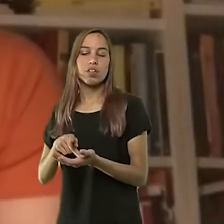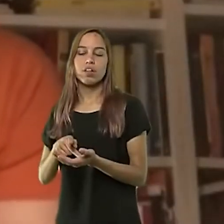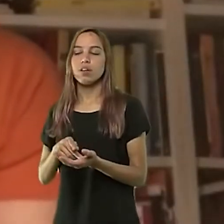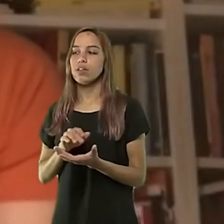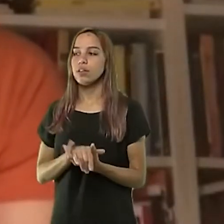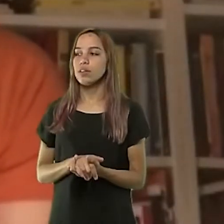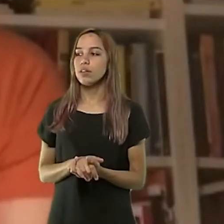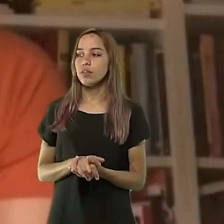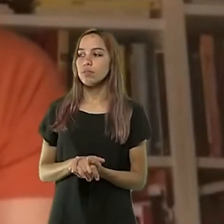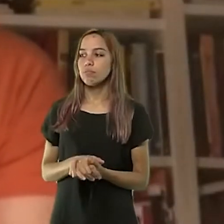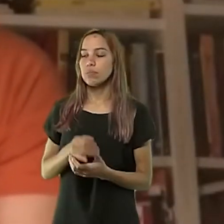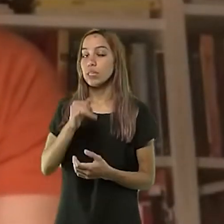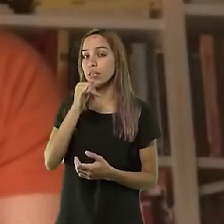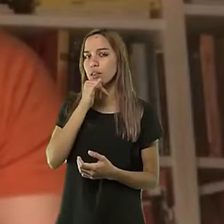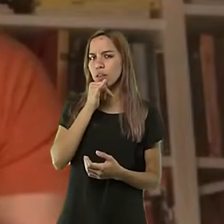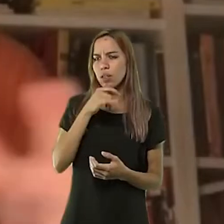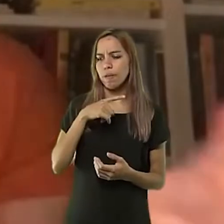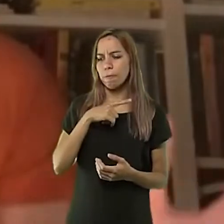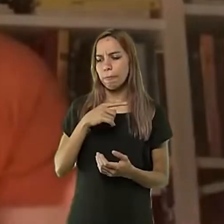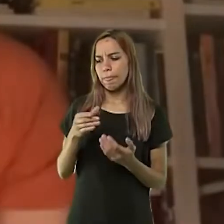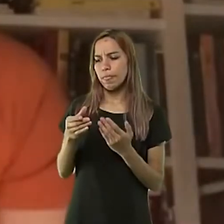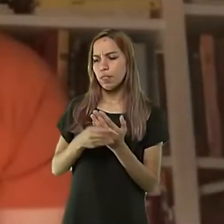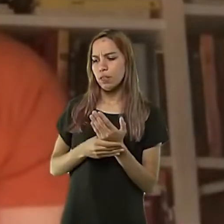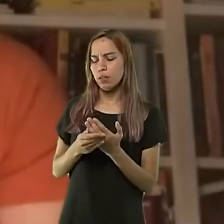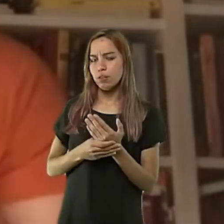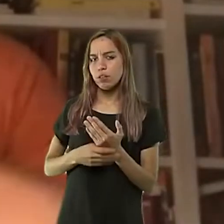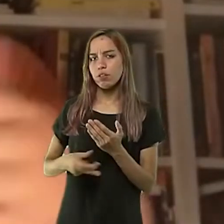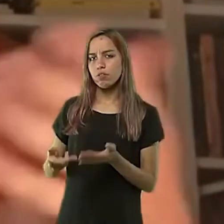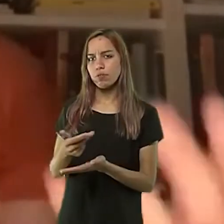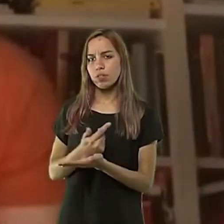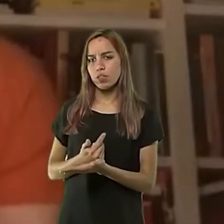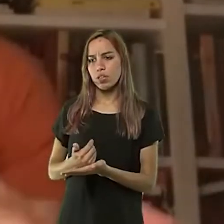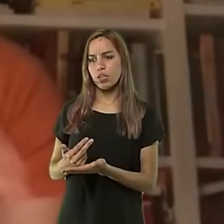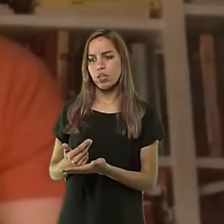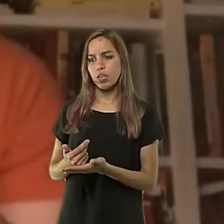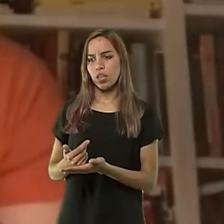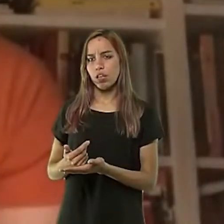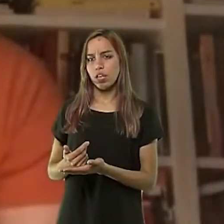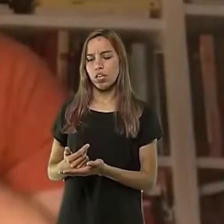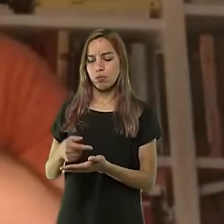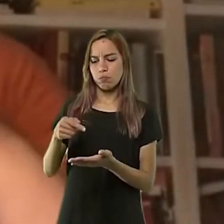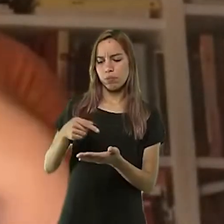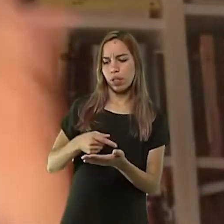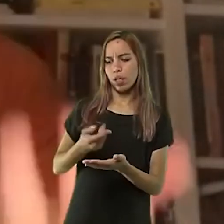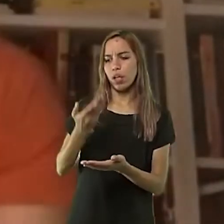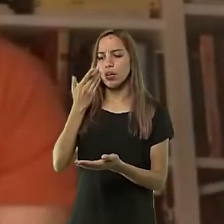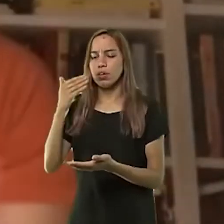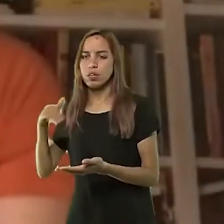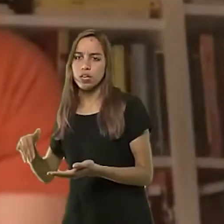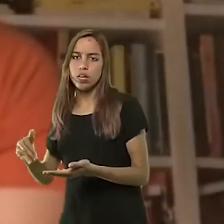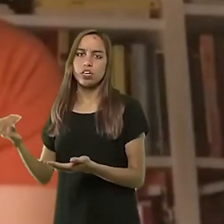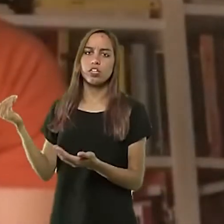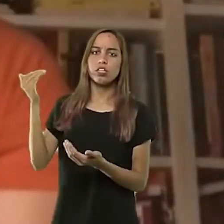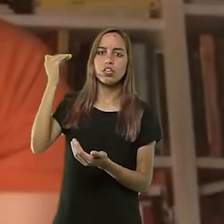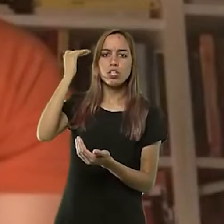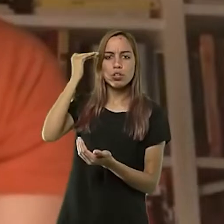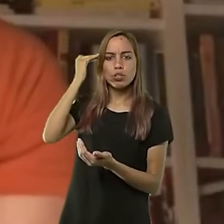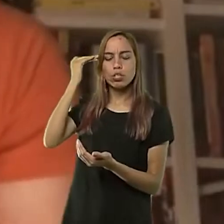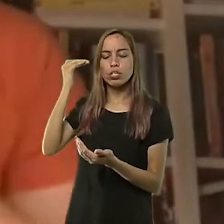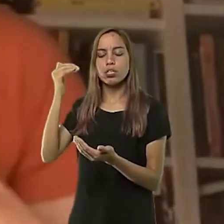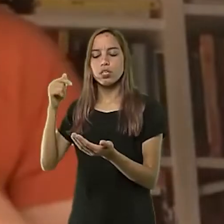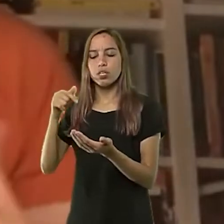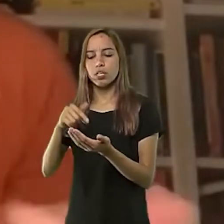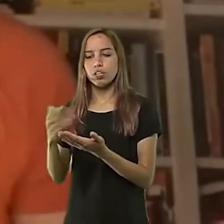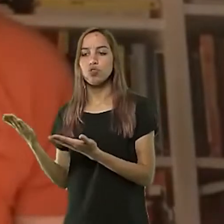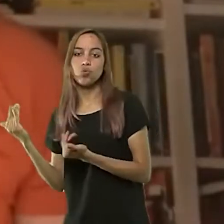ilustrados para idades muito diferentes. Alguns são para adultos, outros são para crianças, outros são para jovens, outros são para toda a gente.